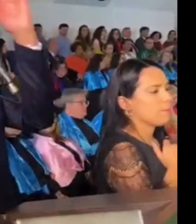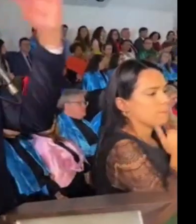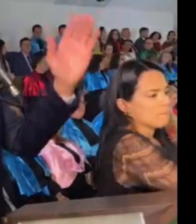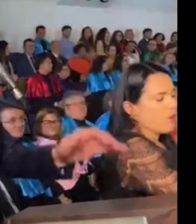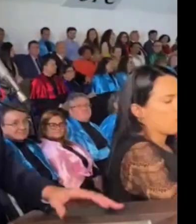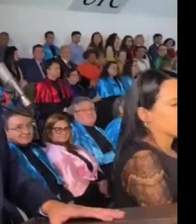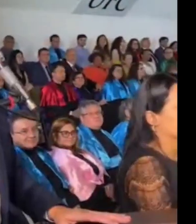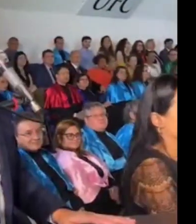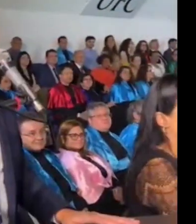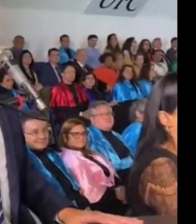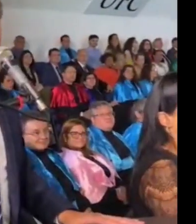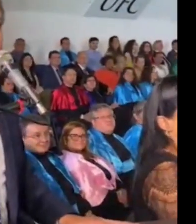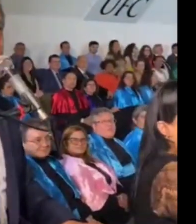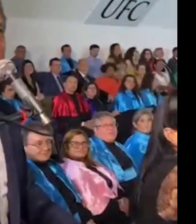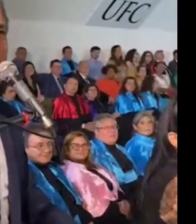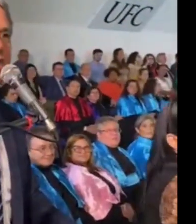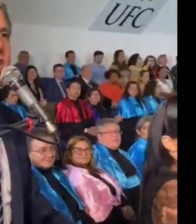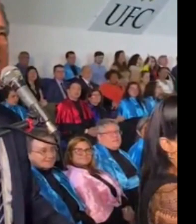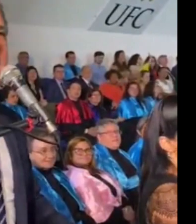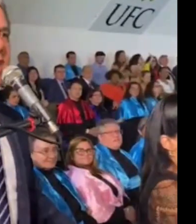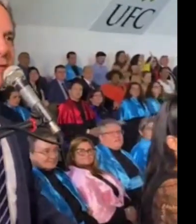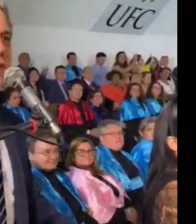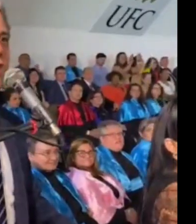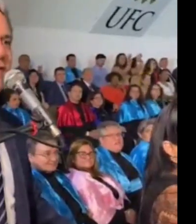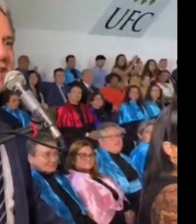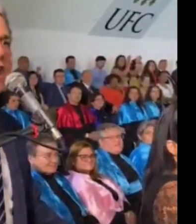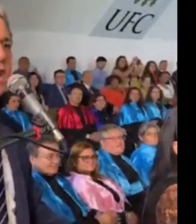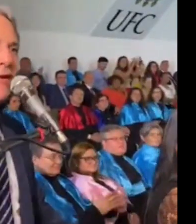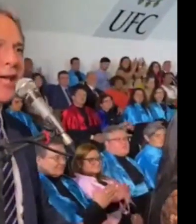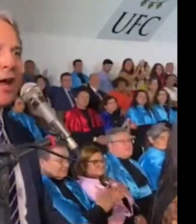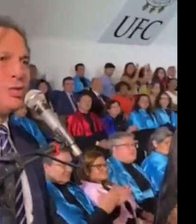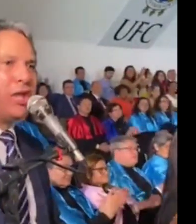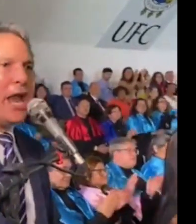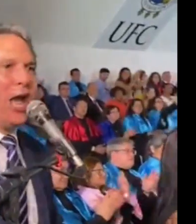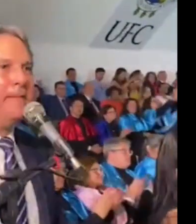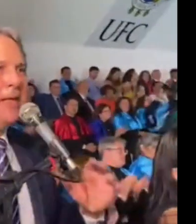merecido. Um forte abraço, viva a democracia e viva a Universidade Federal do Ceará!